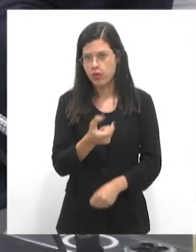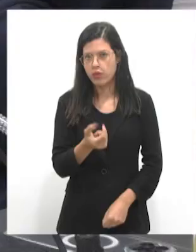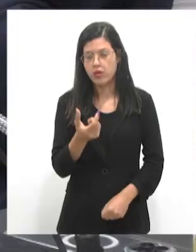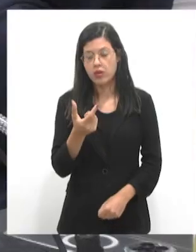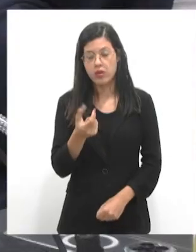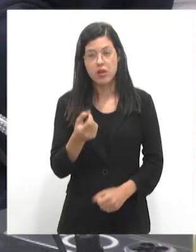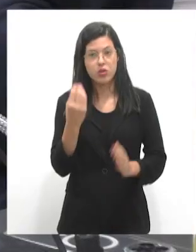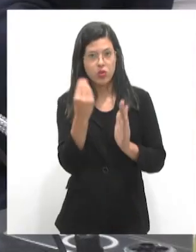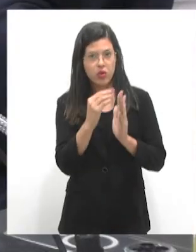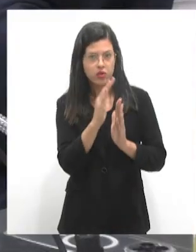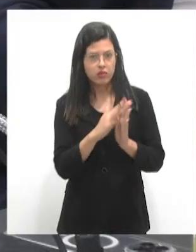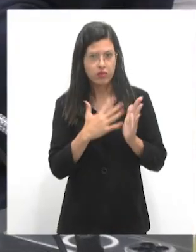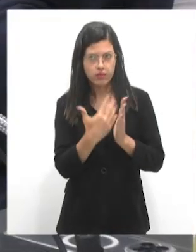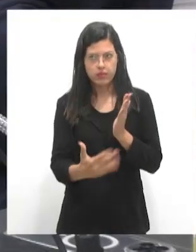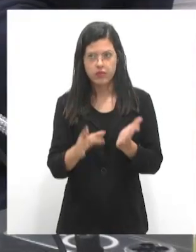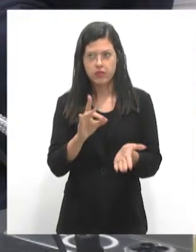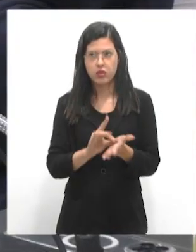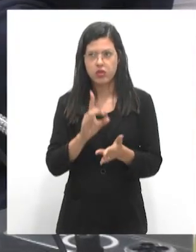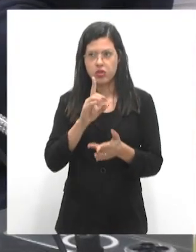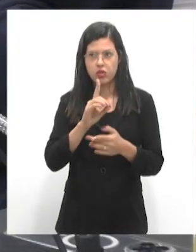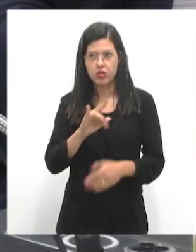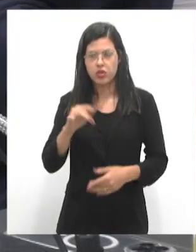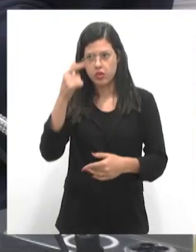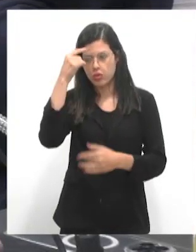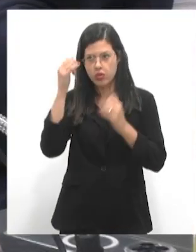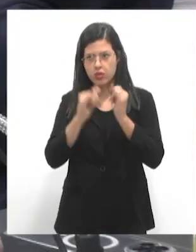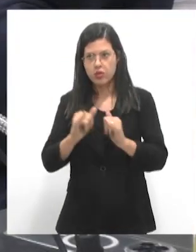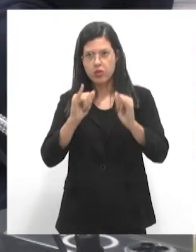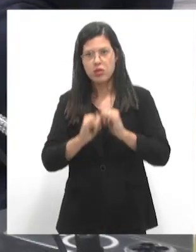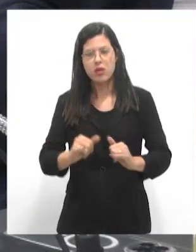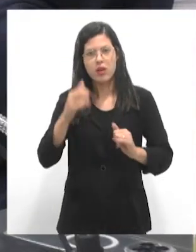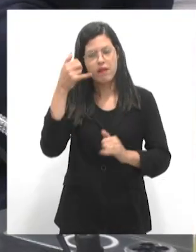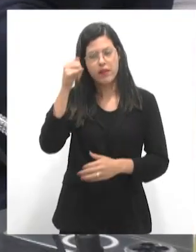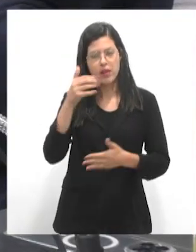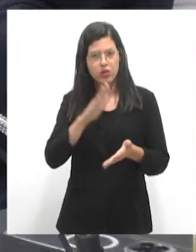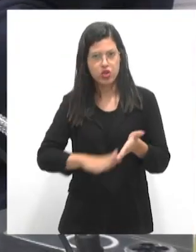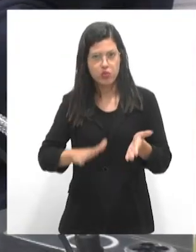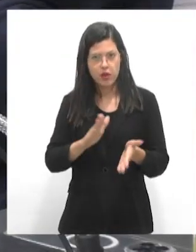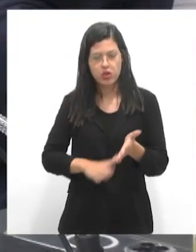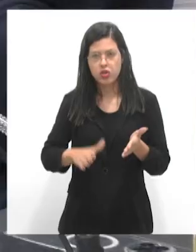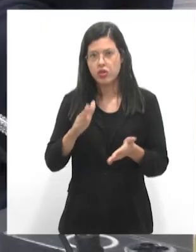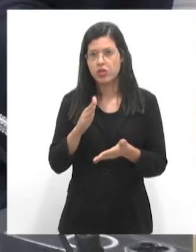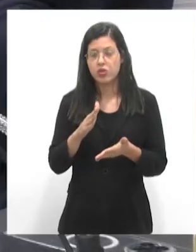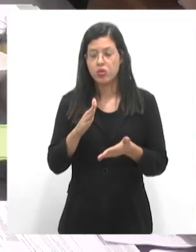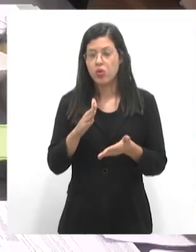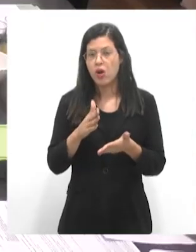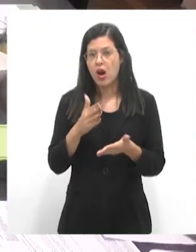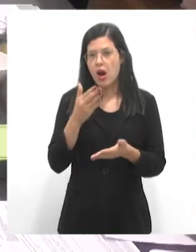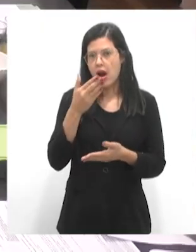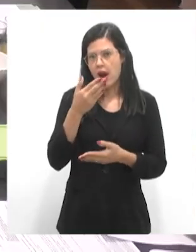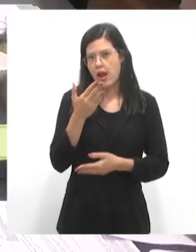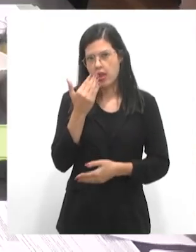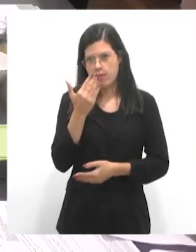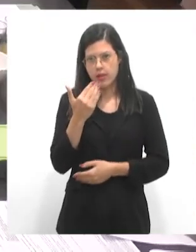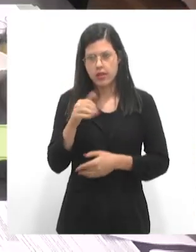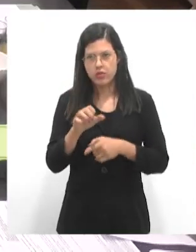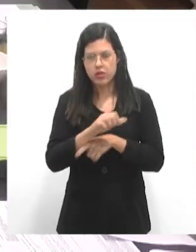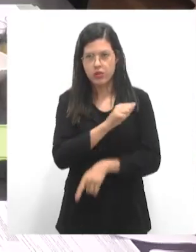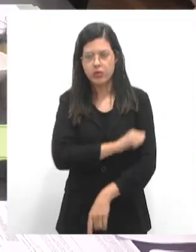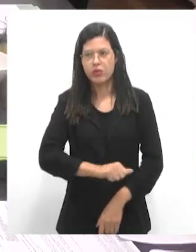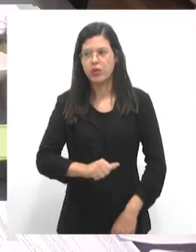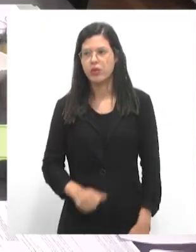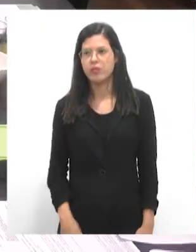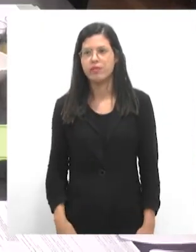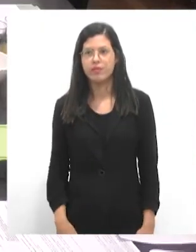do Rio de Janeiro o dia de conscientização sobre perdas e desperdício alimentar no Estado do Rio de Janeiro. Para aparecer, deputado Alexandre Knoploch. Presidente,